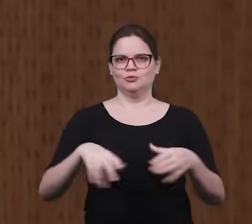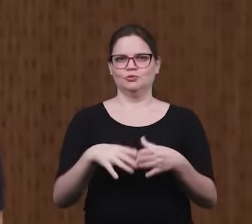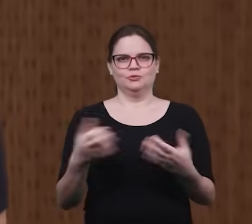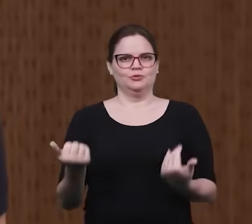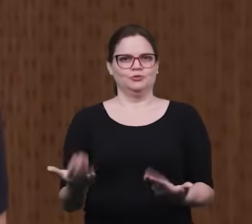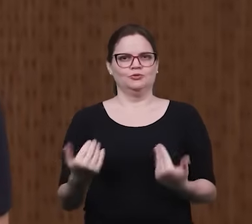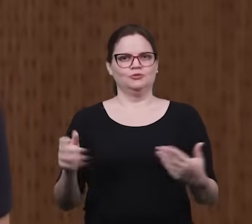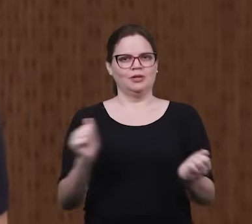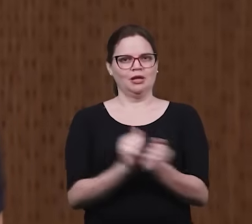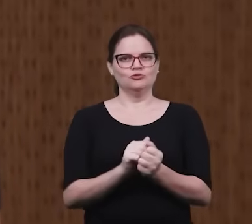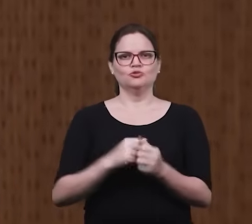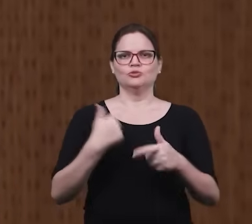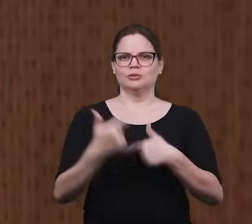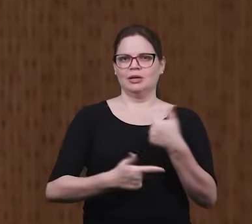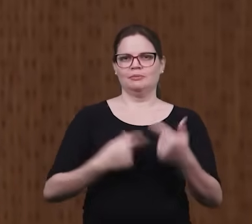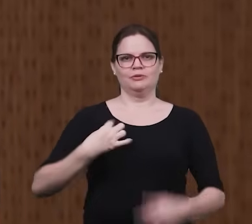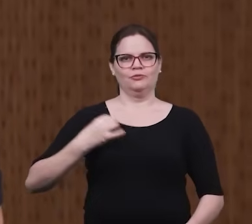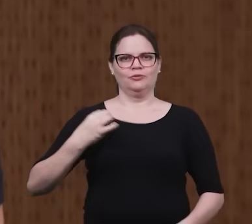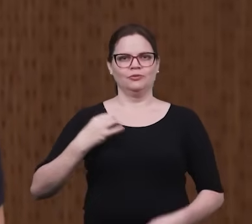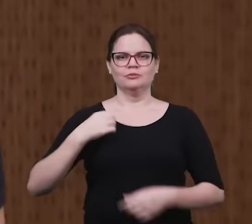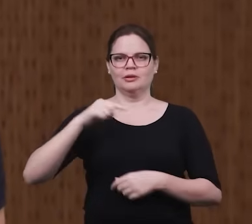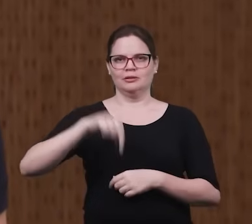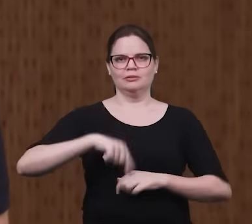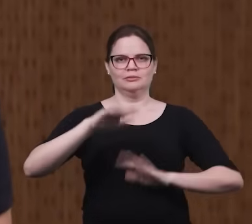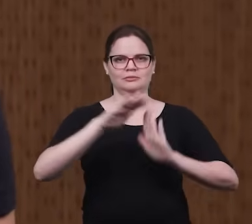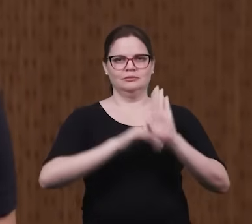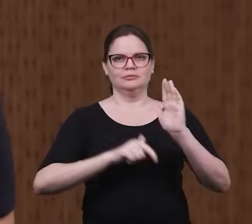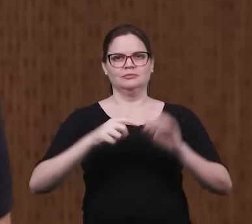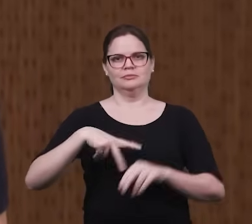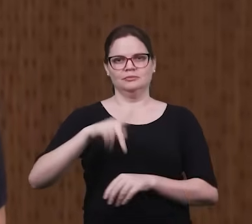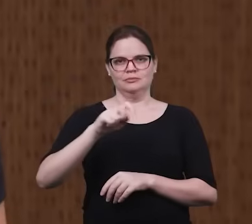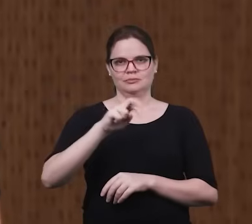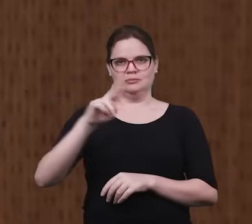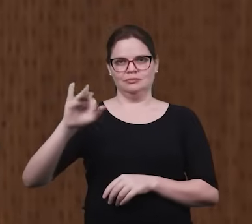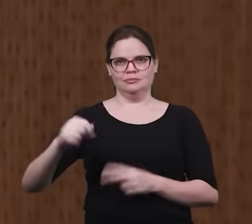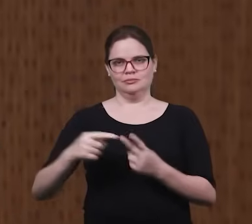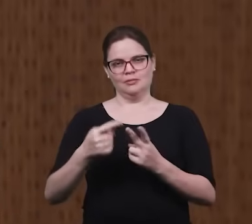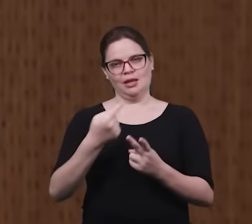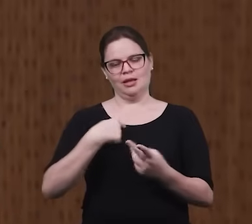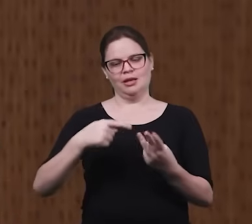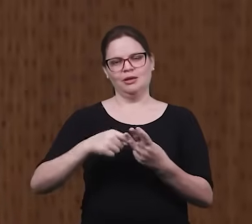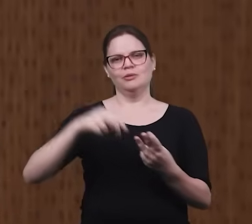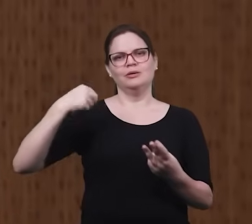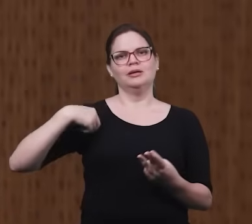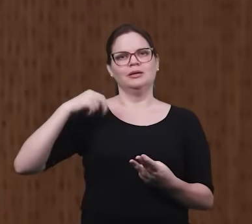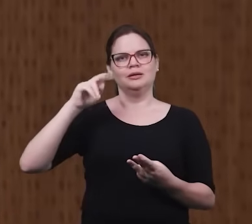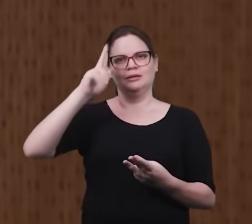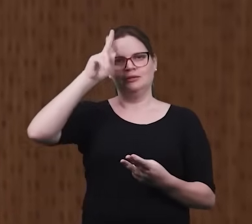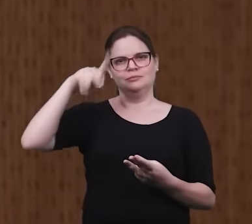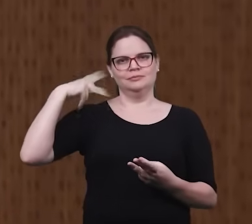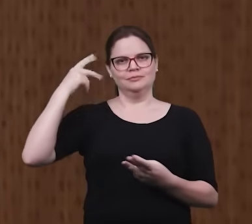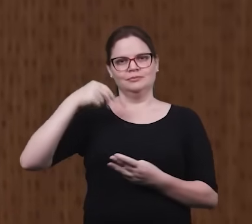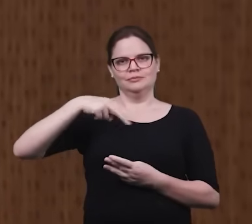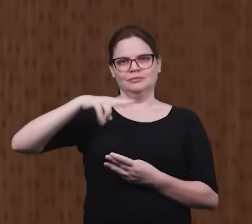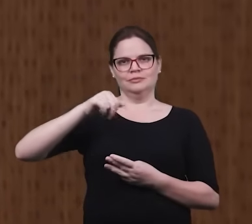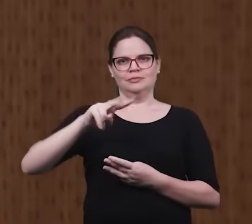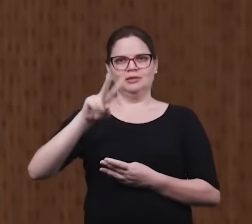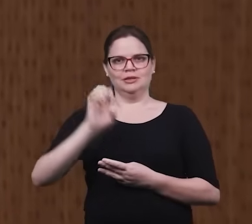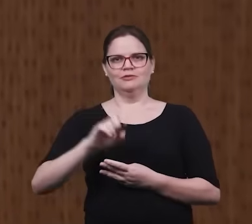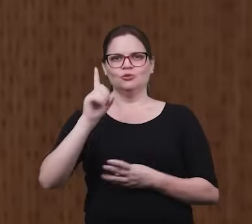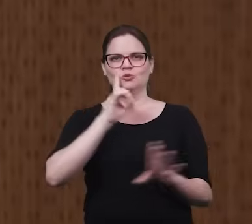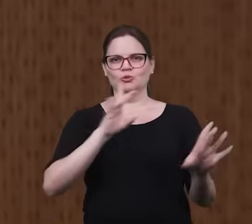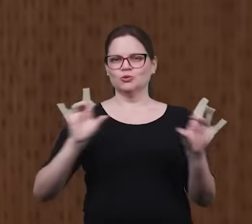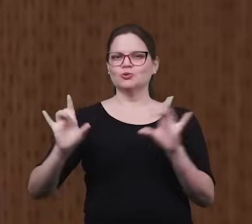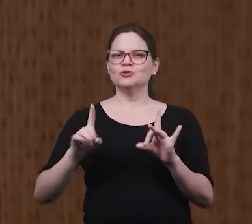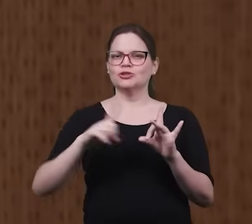aqui trabalhando voluntariamente para este programa. A Karina, eu, Raíssa e a Nínive, que estamos aqui todos os dias,